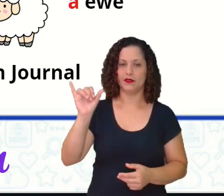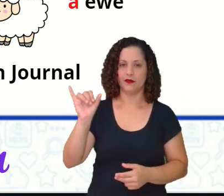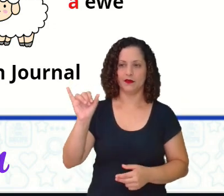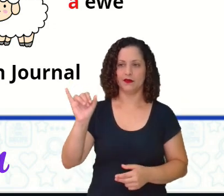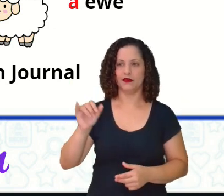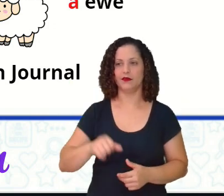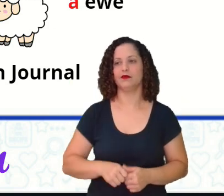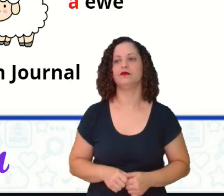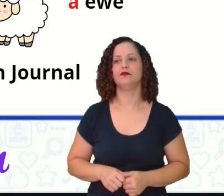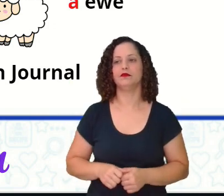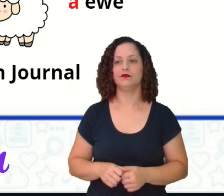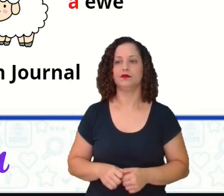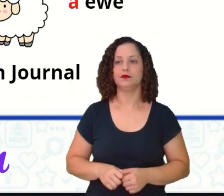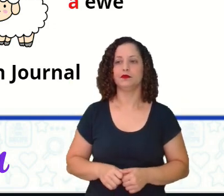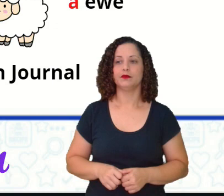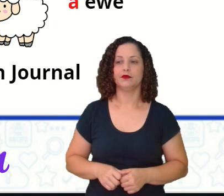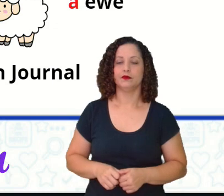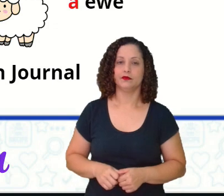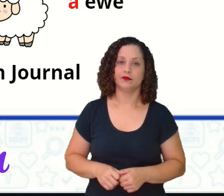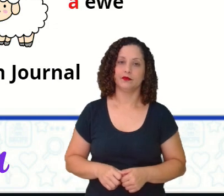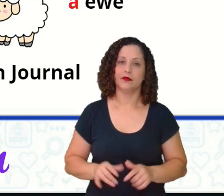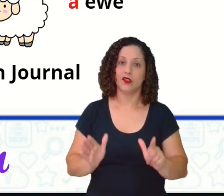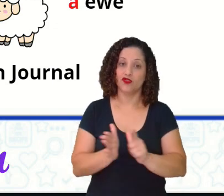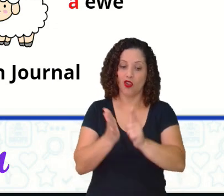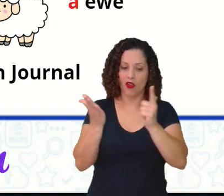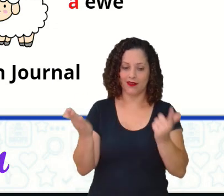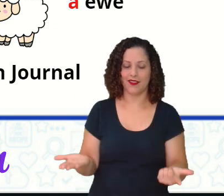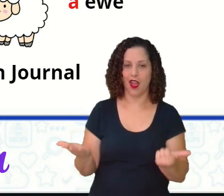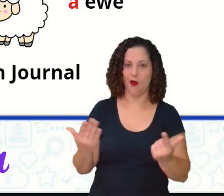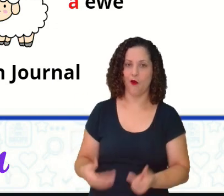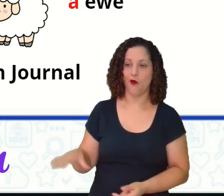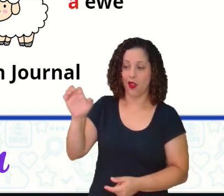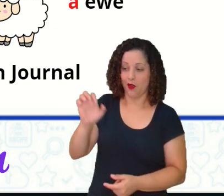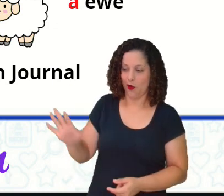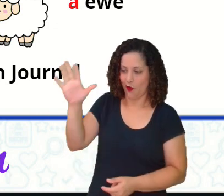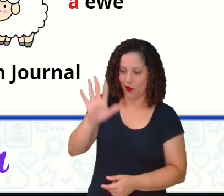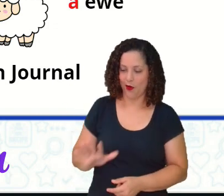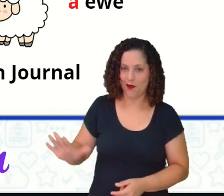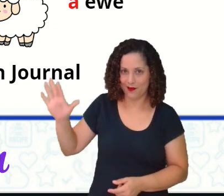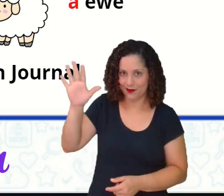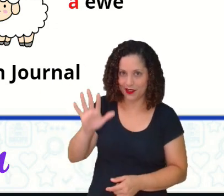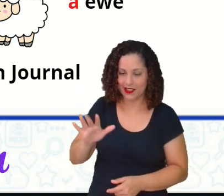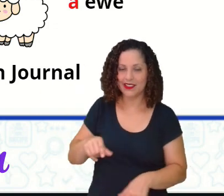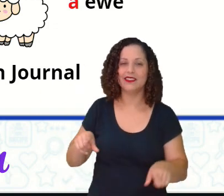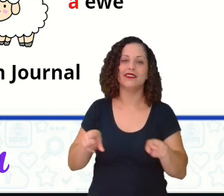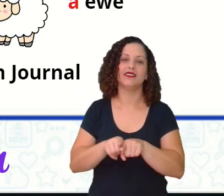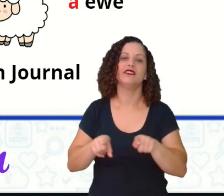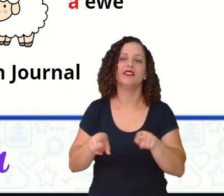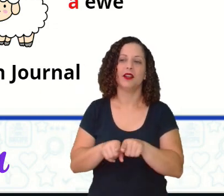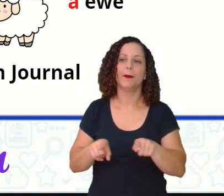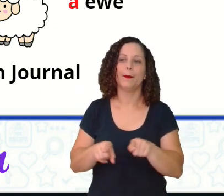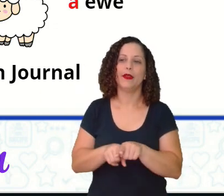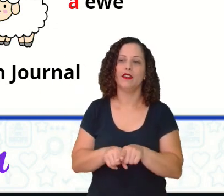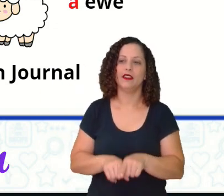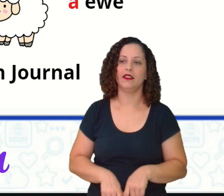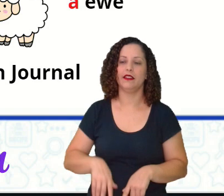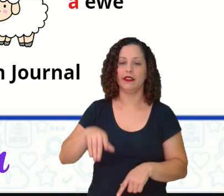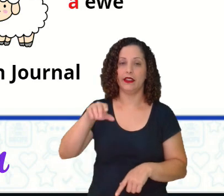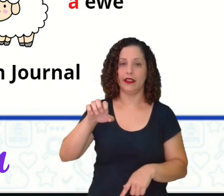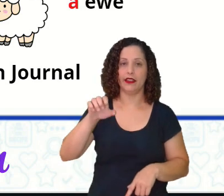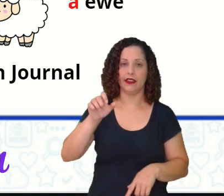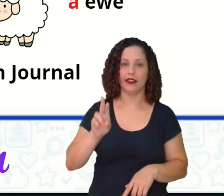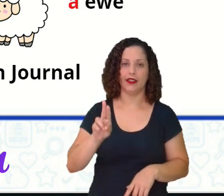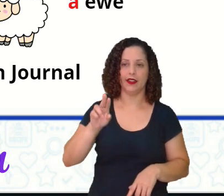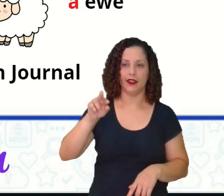é A. Jornal europeu também. European, you também tem